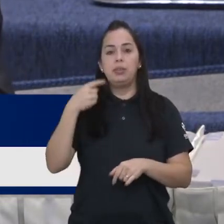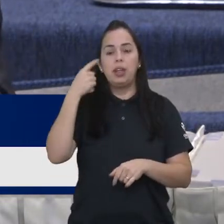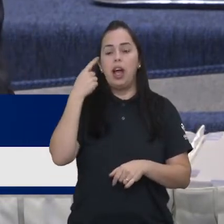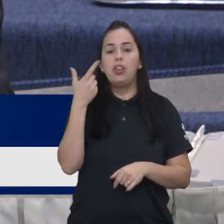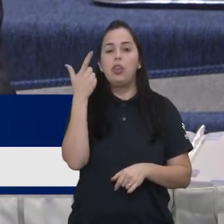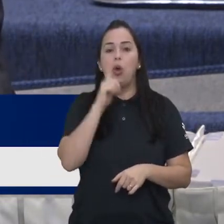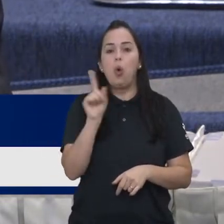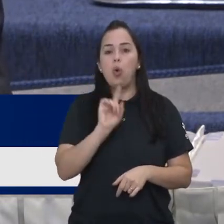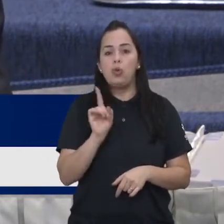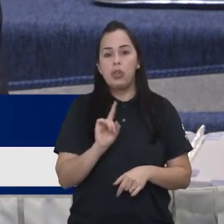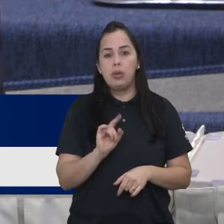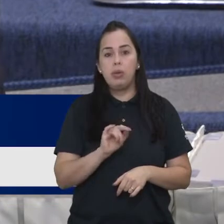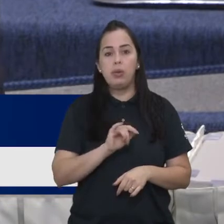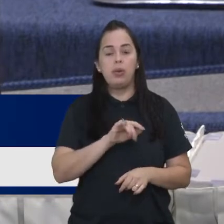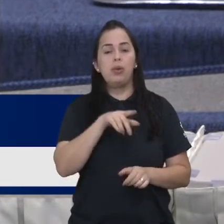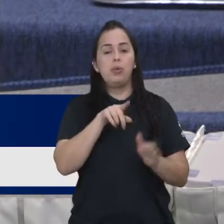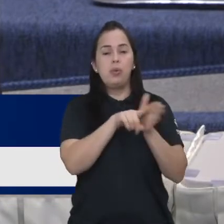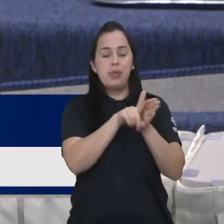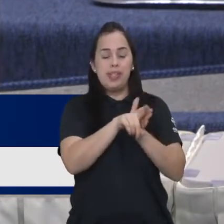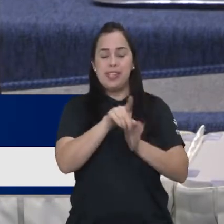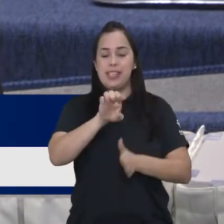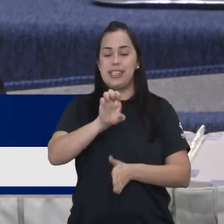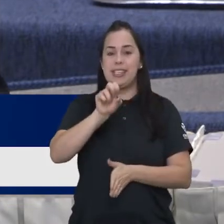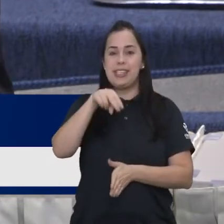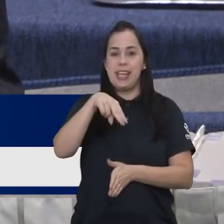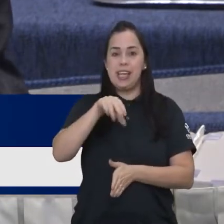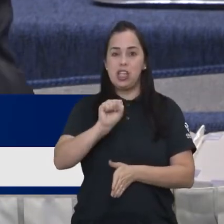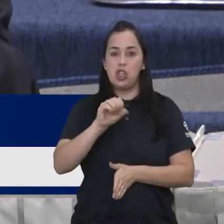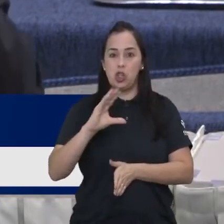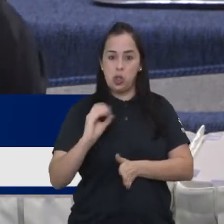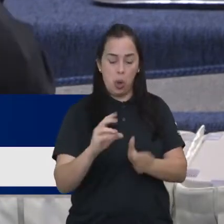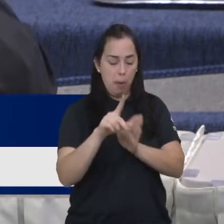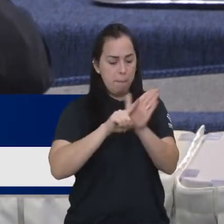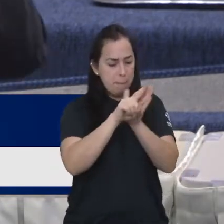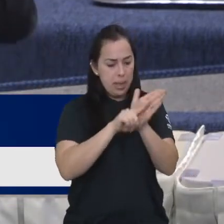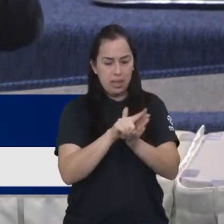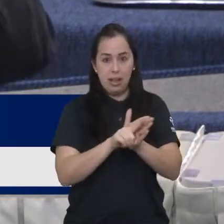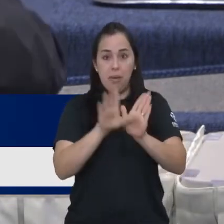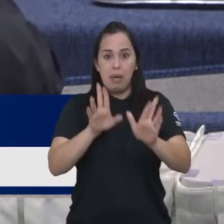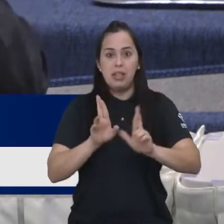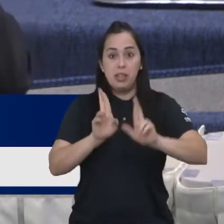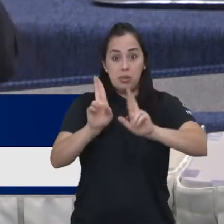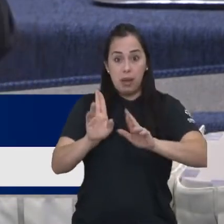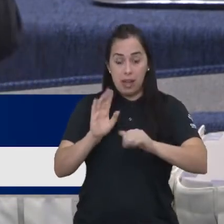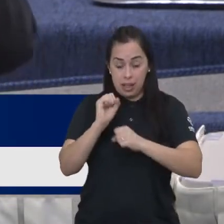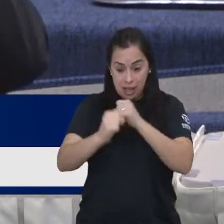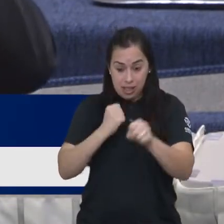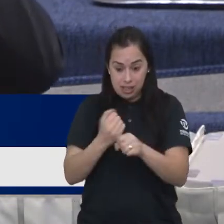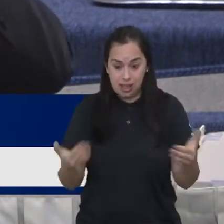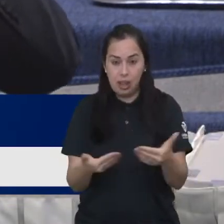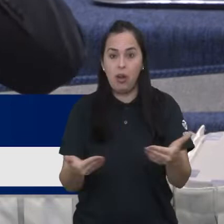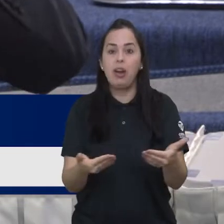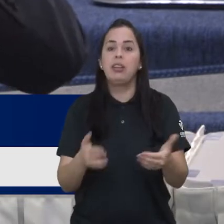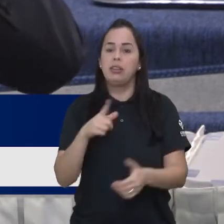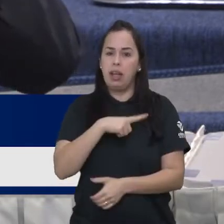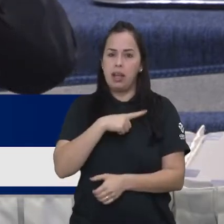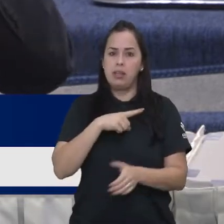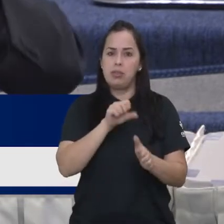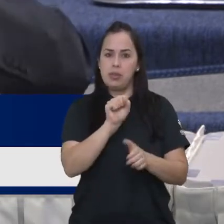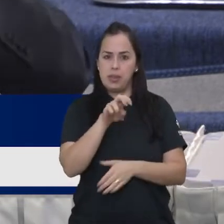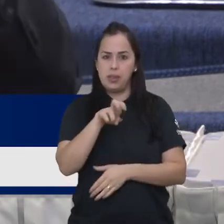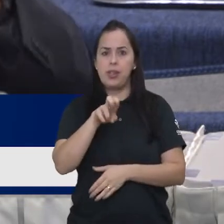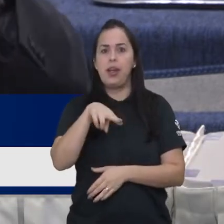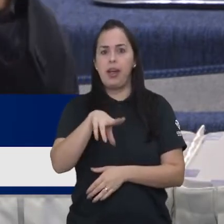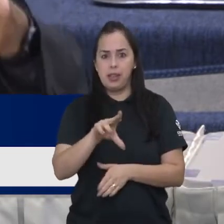censo. A gente não conseguiu fazer o censo no último período. agora, se Deus permitir, vai ter esse ano, vai ter censo e a gente vai ter um